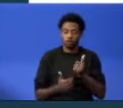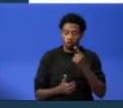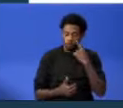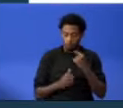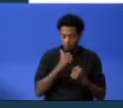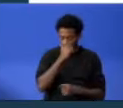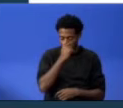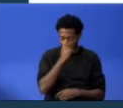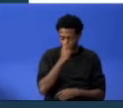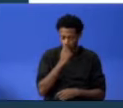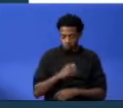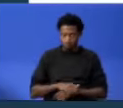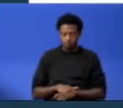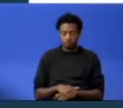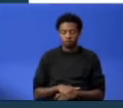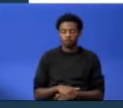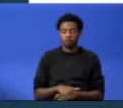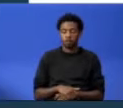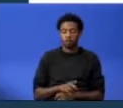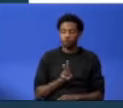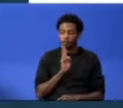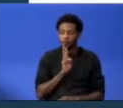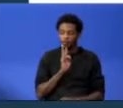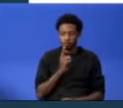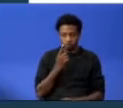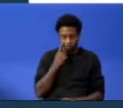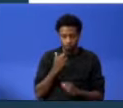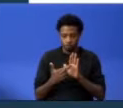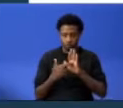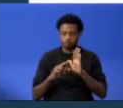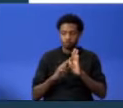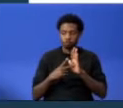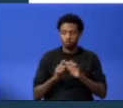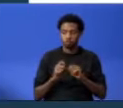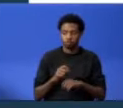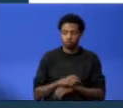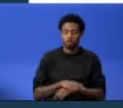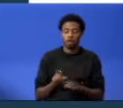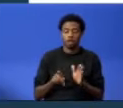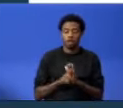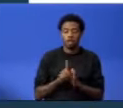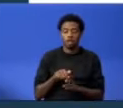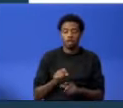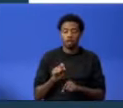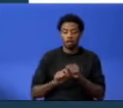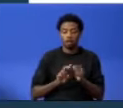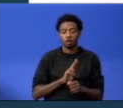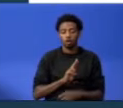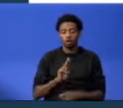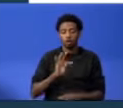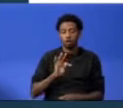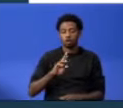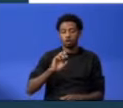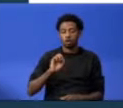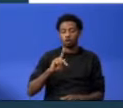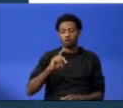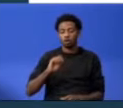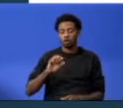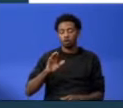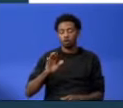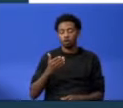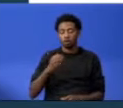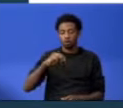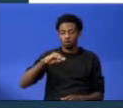aqui dessa proteína aqui em verde, que representa a proteína que é tropomiosina, e